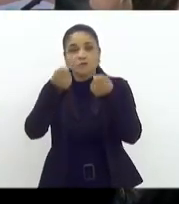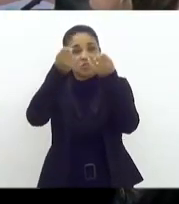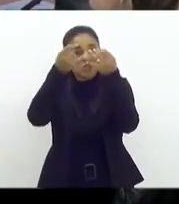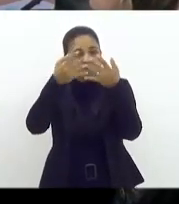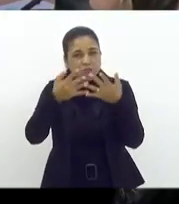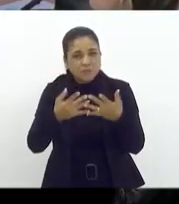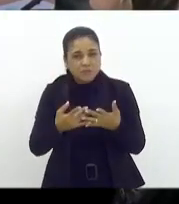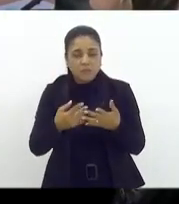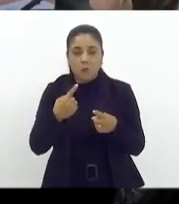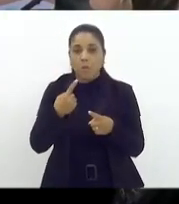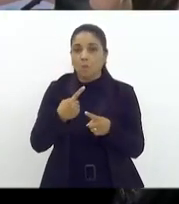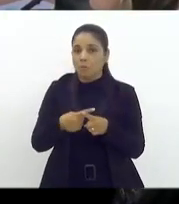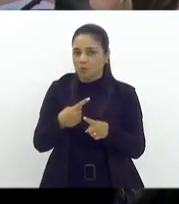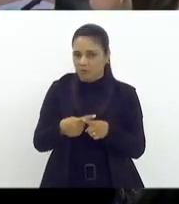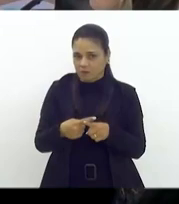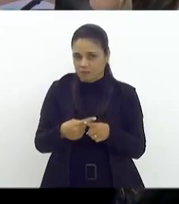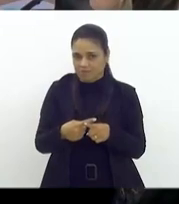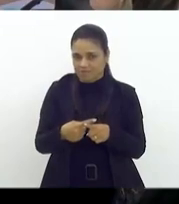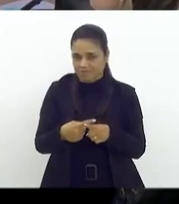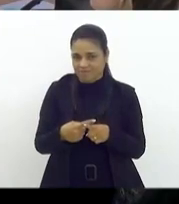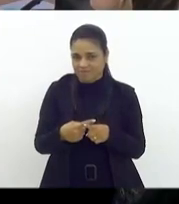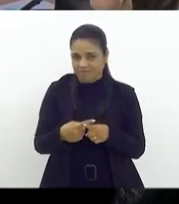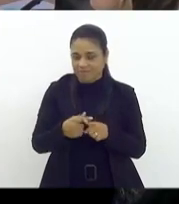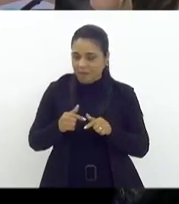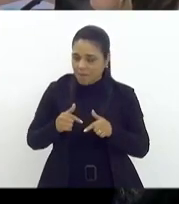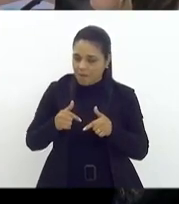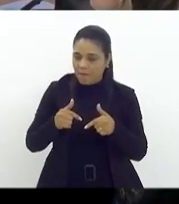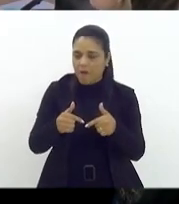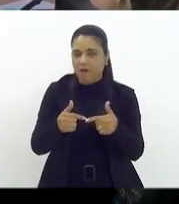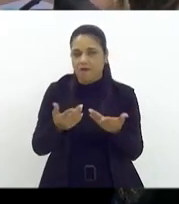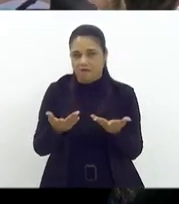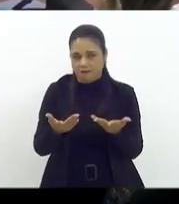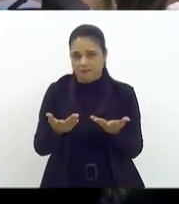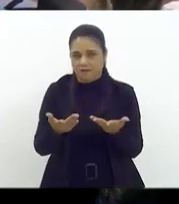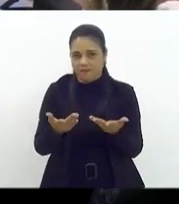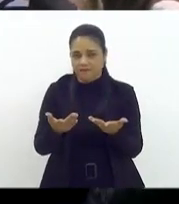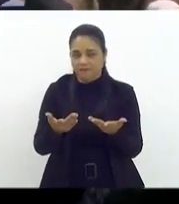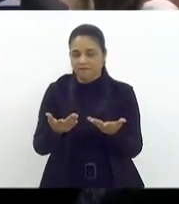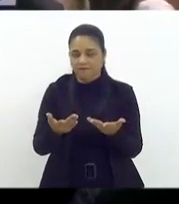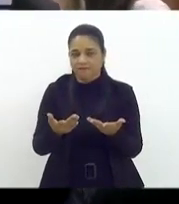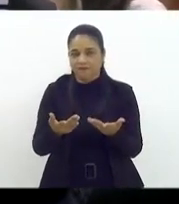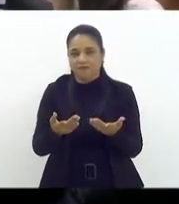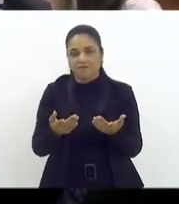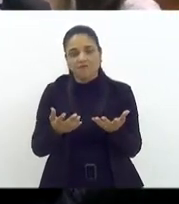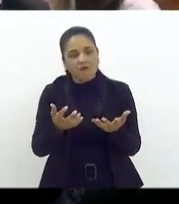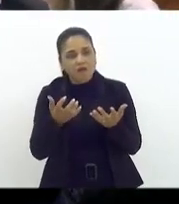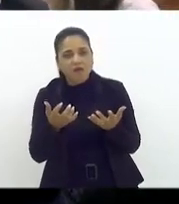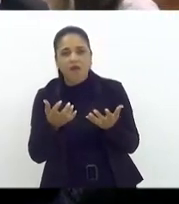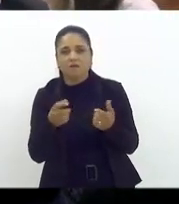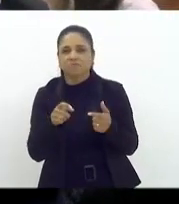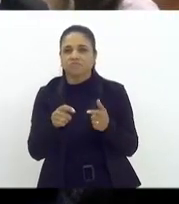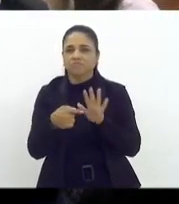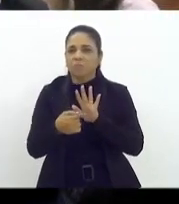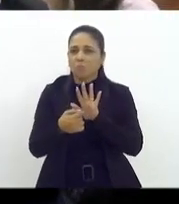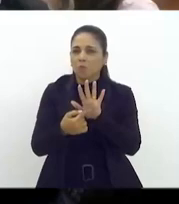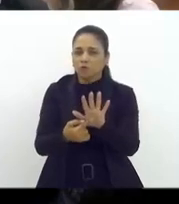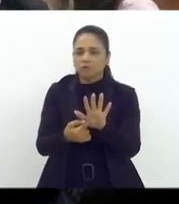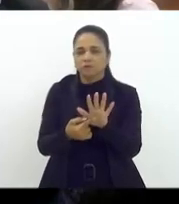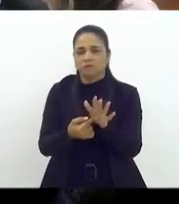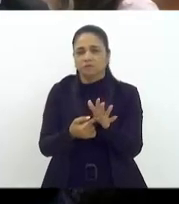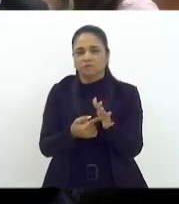explicação de porque que tem que ser assim tá eu acho que é isso que eu quero poder trazer para que a nossa